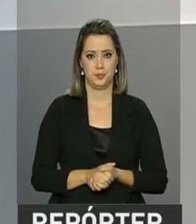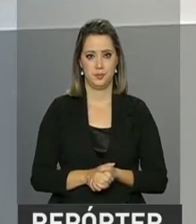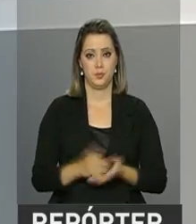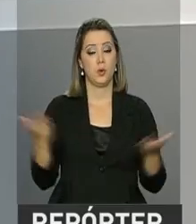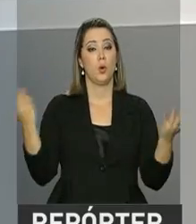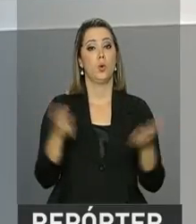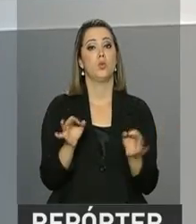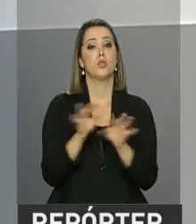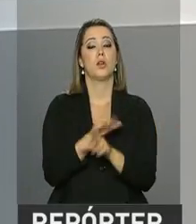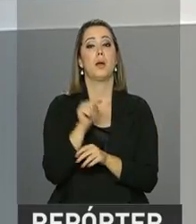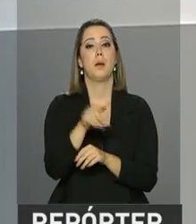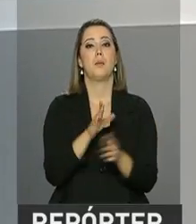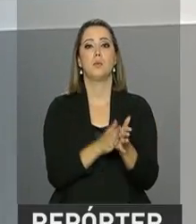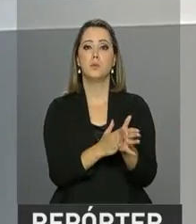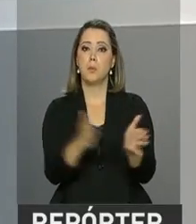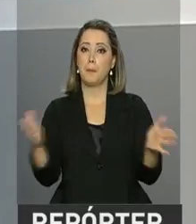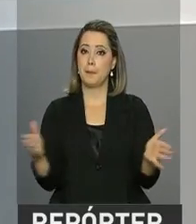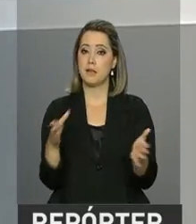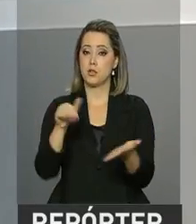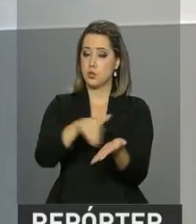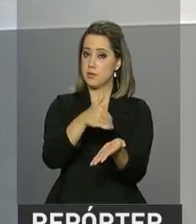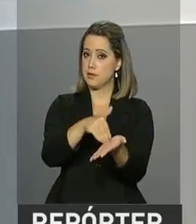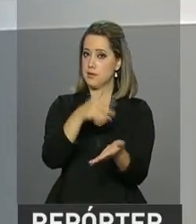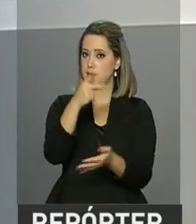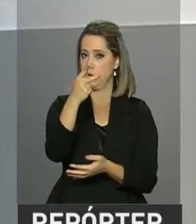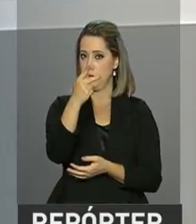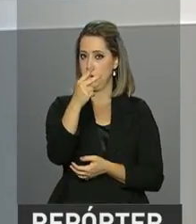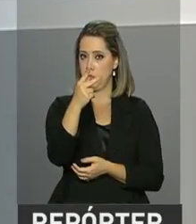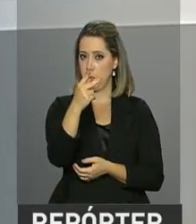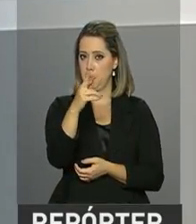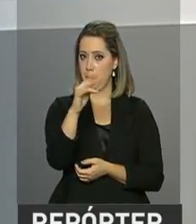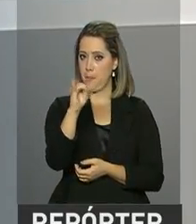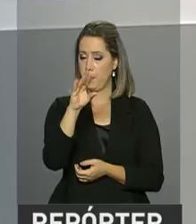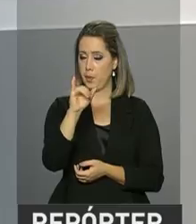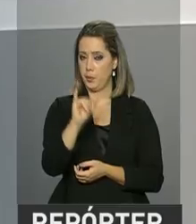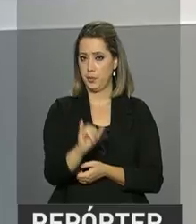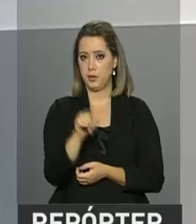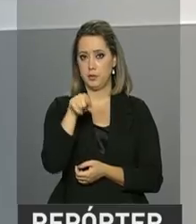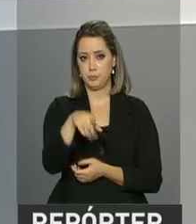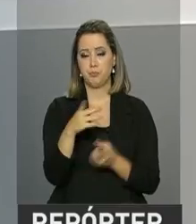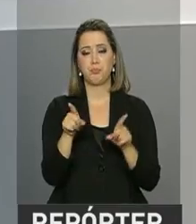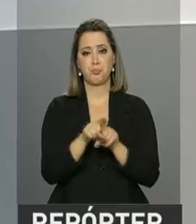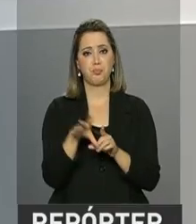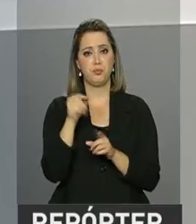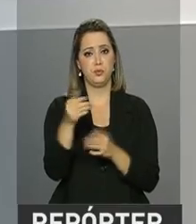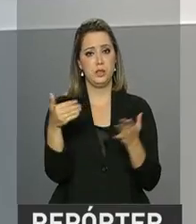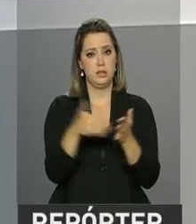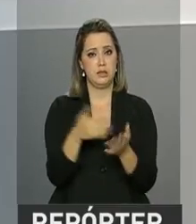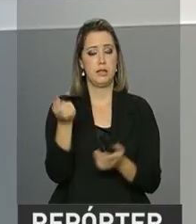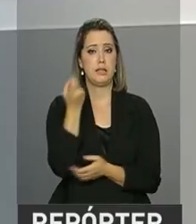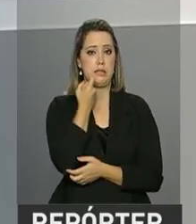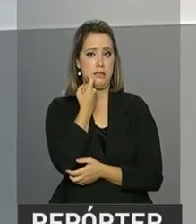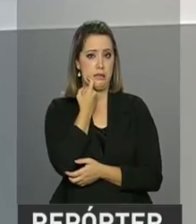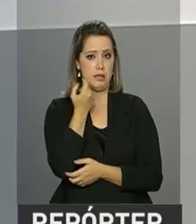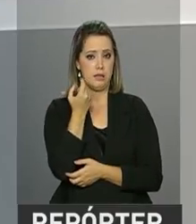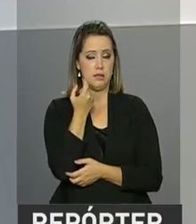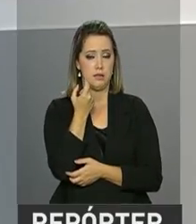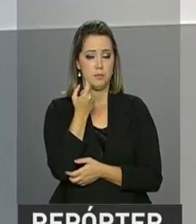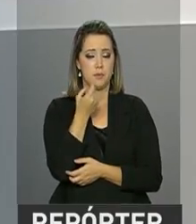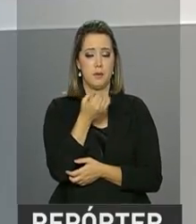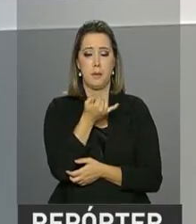prazo de inscrição para bolsas do ProUni o programa Universidade para Todos até a noite desta quinta-feira mais